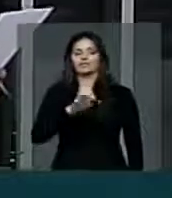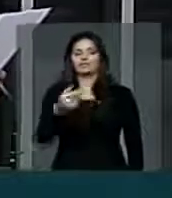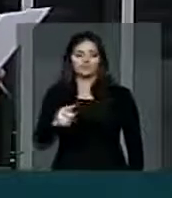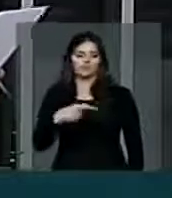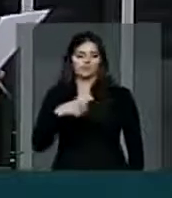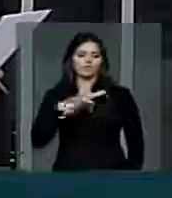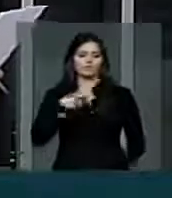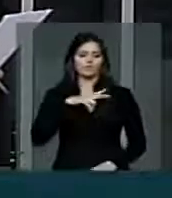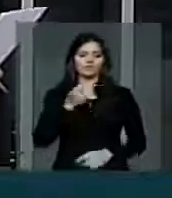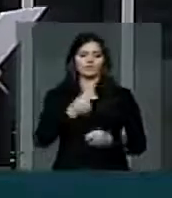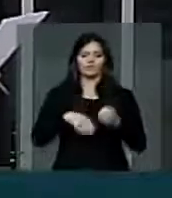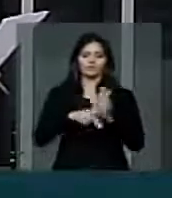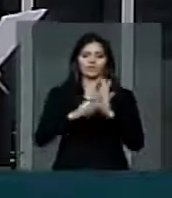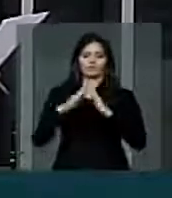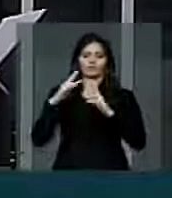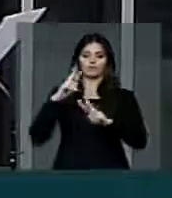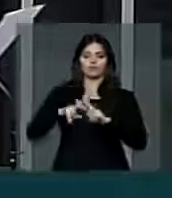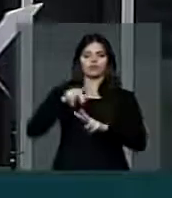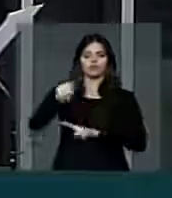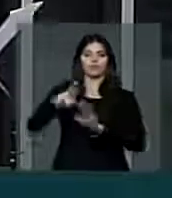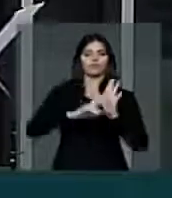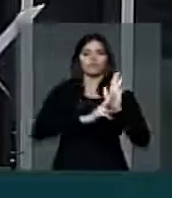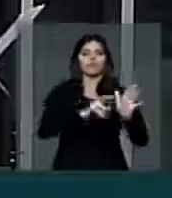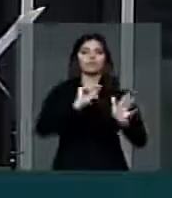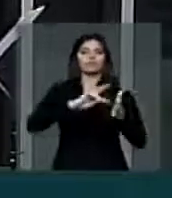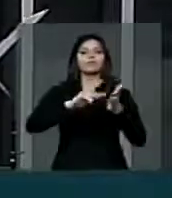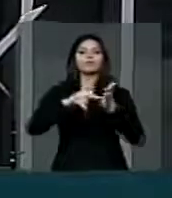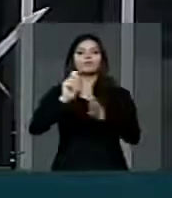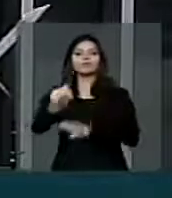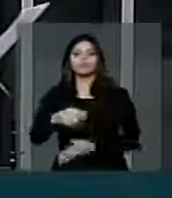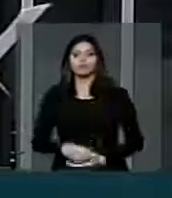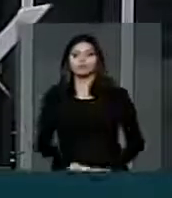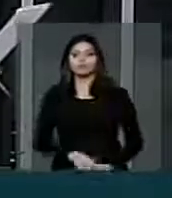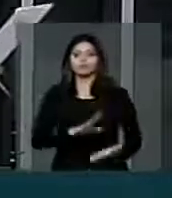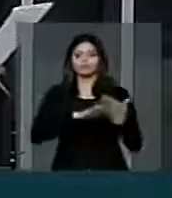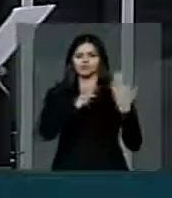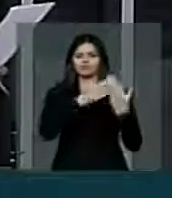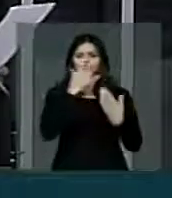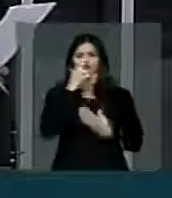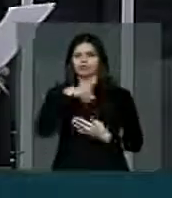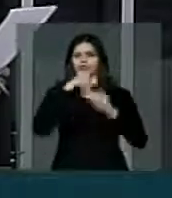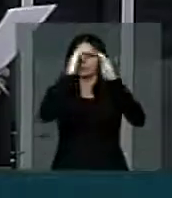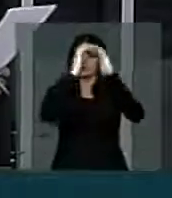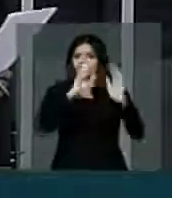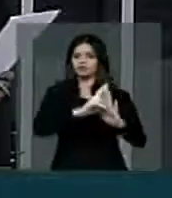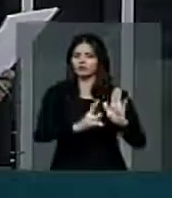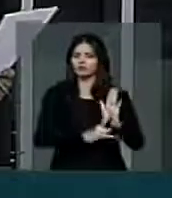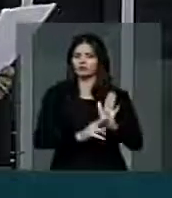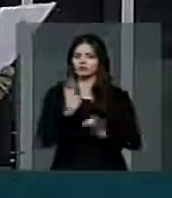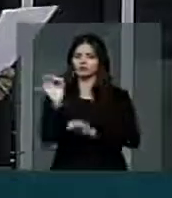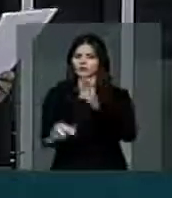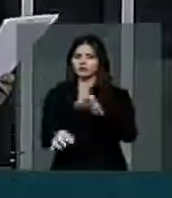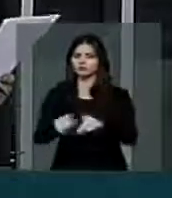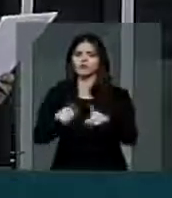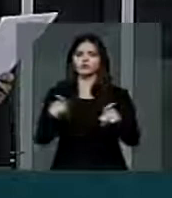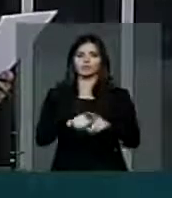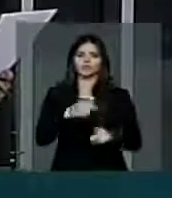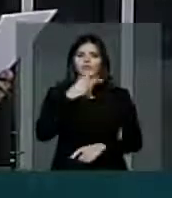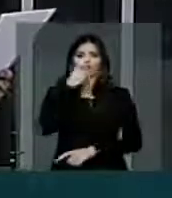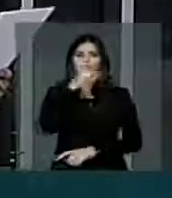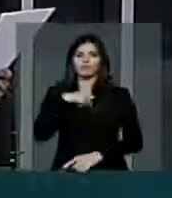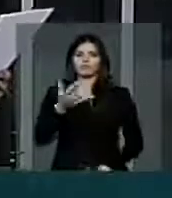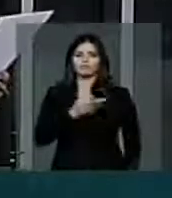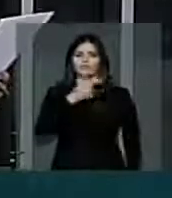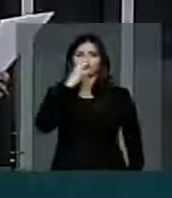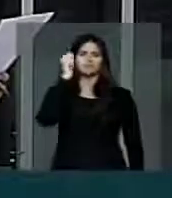presídios representa, na verdade, uma afronta ao nosso ordenamento jurídico e astuta